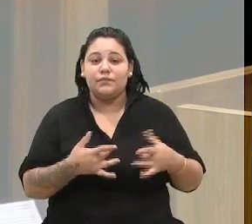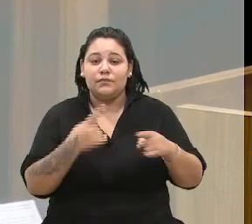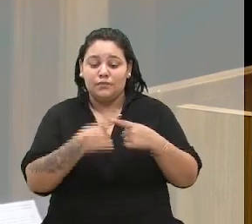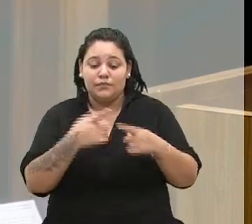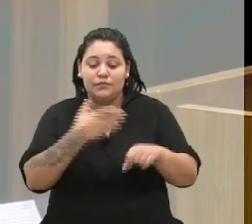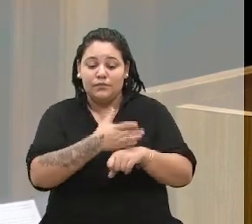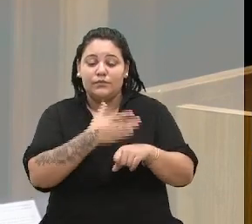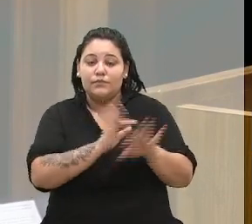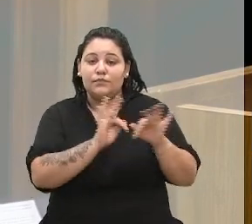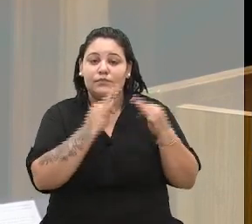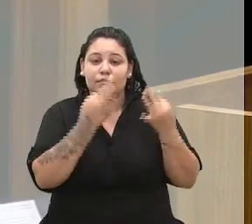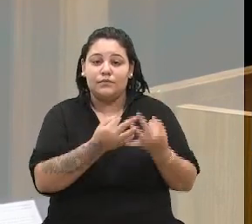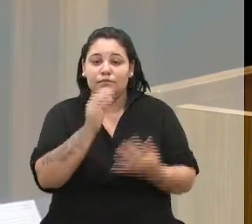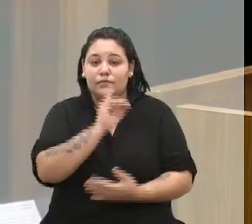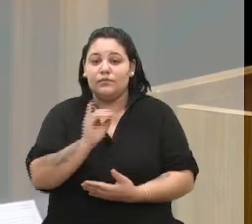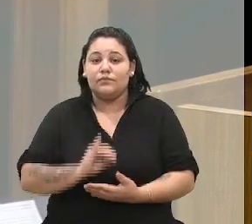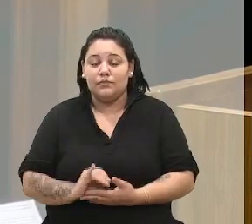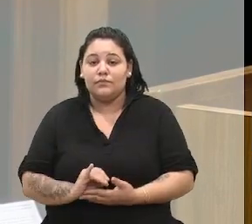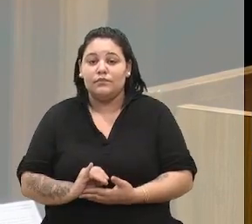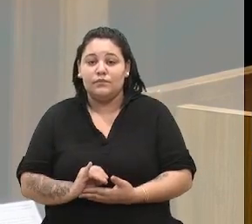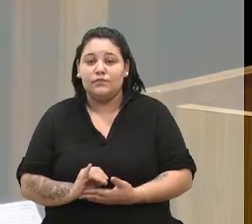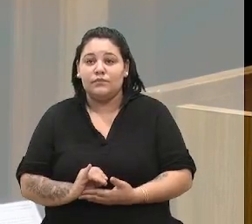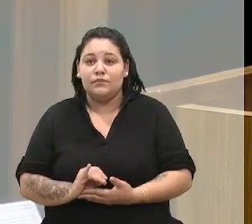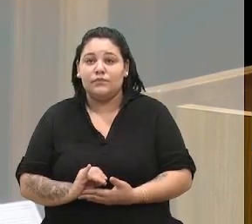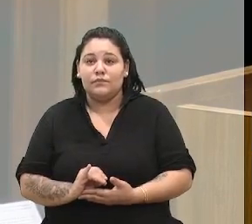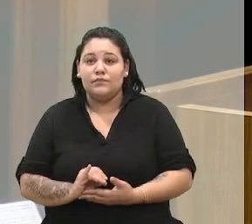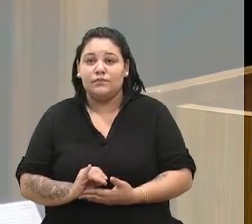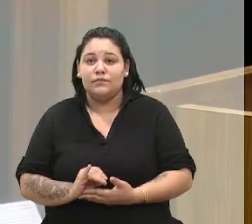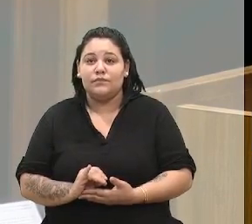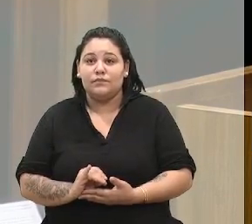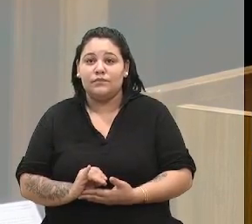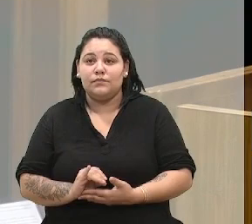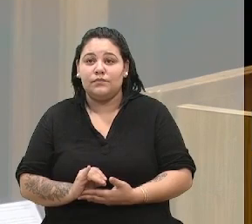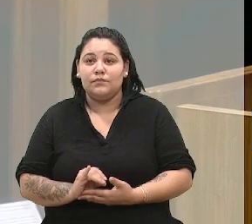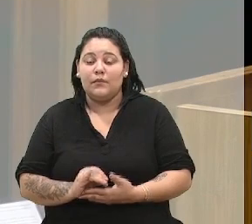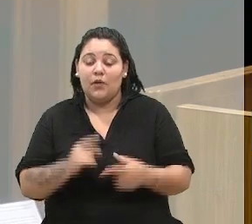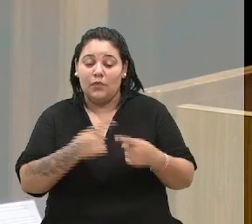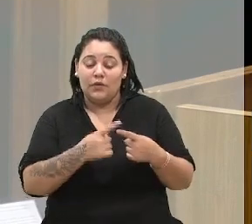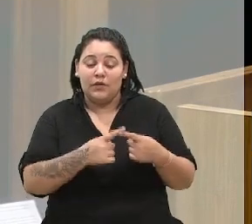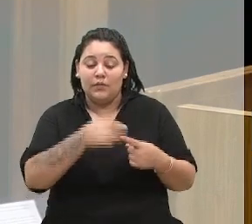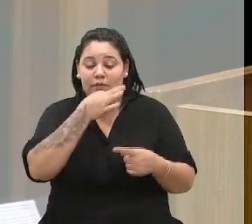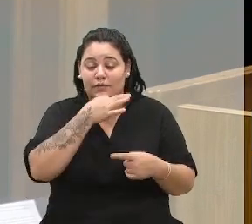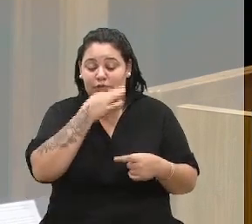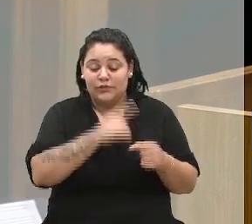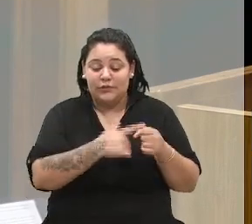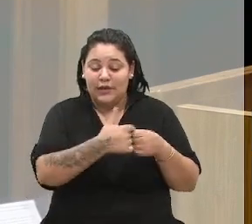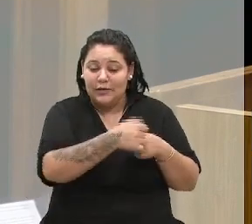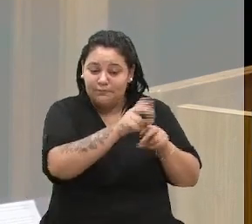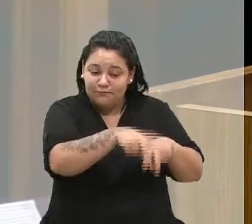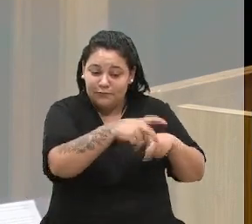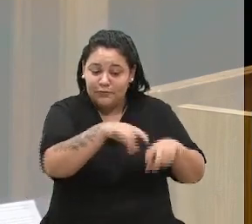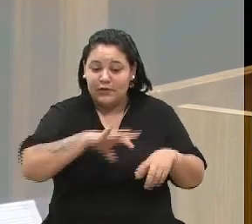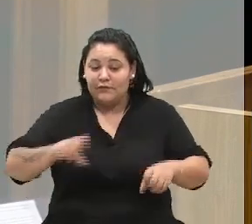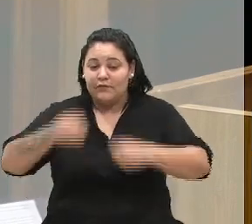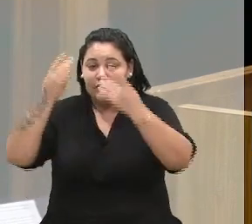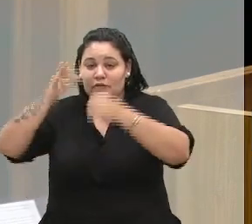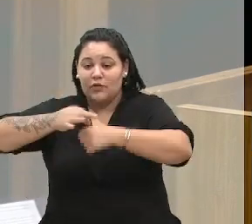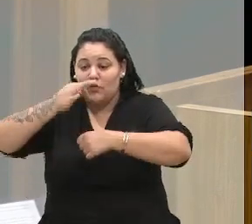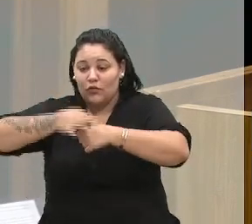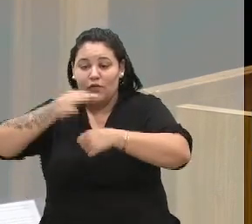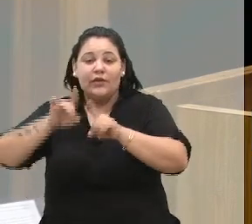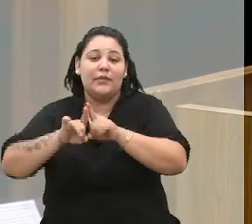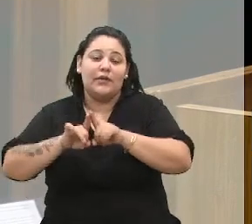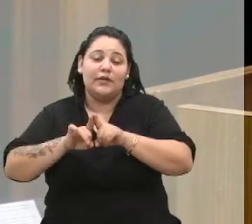nessa cidade, que lutou tanto para que essa cidade seja o que ela é, o nosso interior, a nossa festa da uva. Eu não poderia